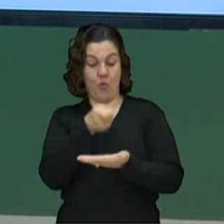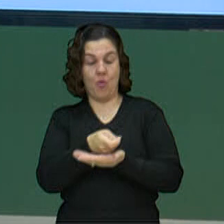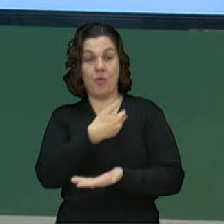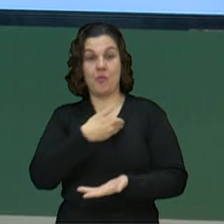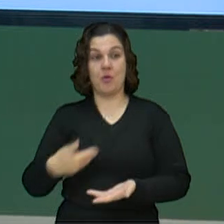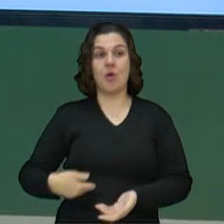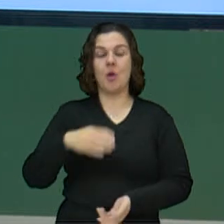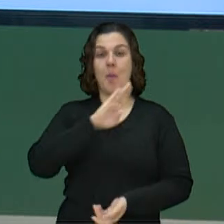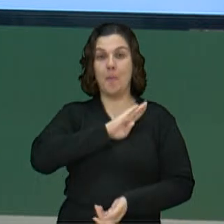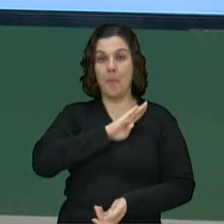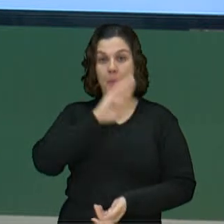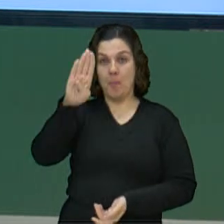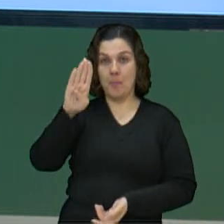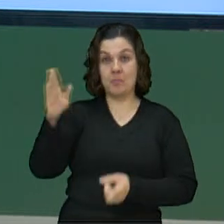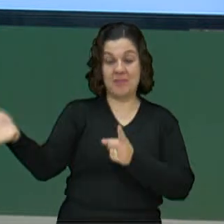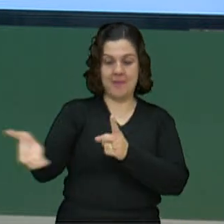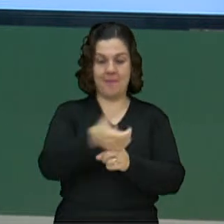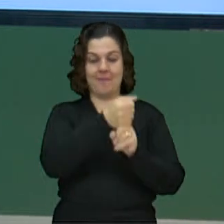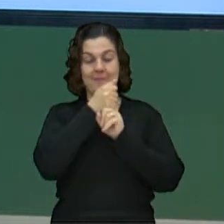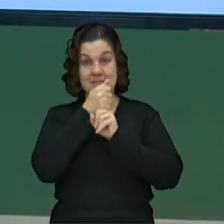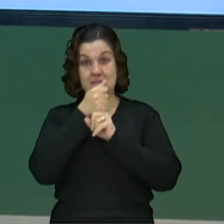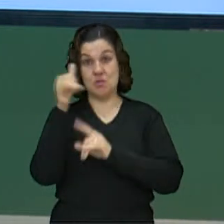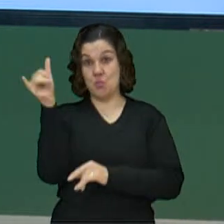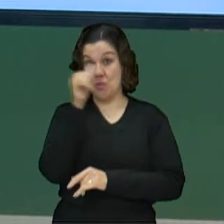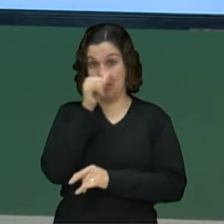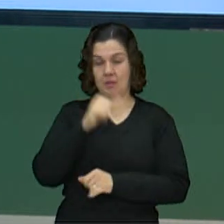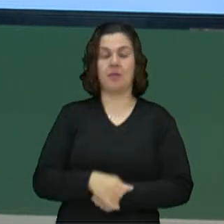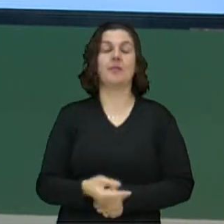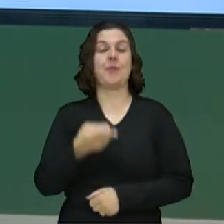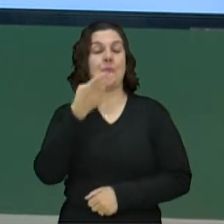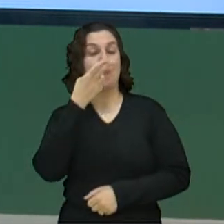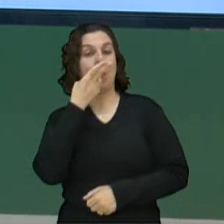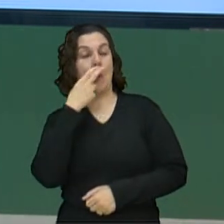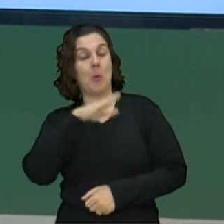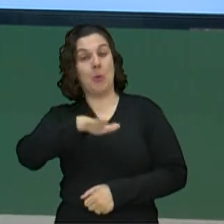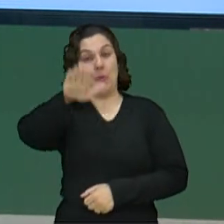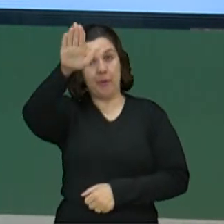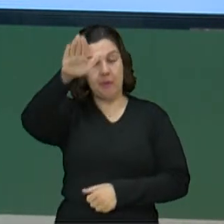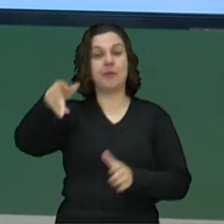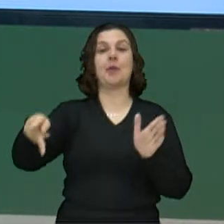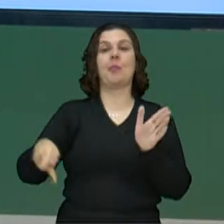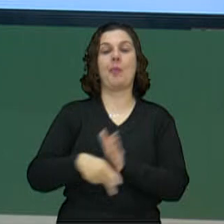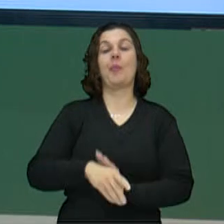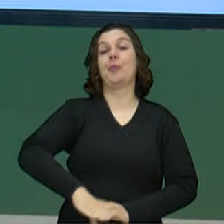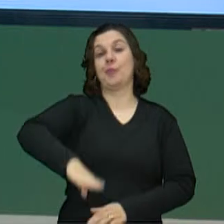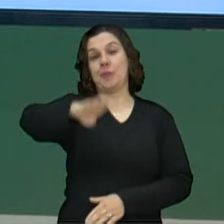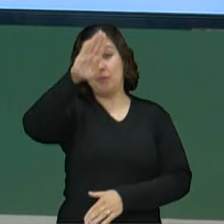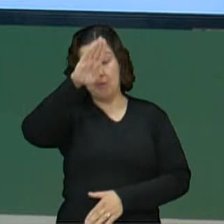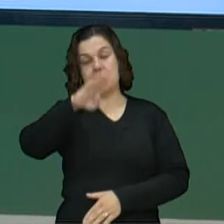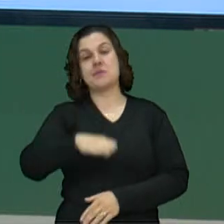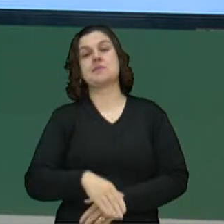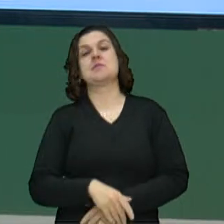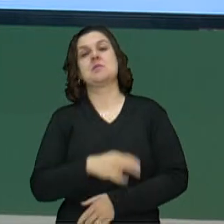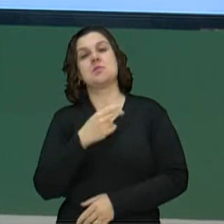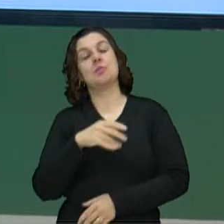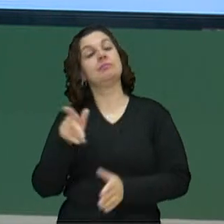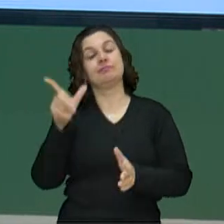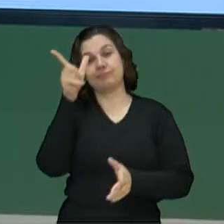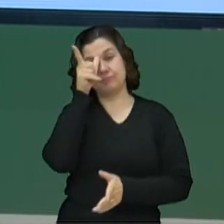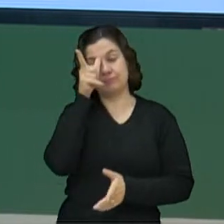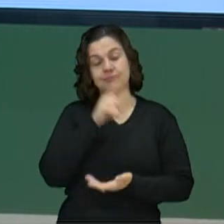O Mussolini, líder do fascismo na Itália, o Hitler, líder do nazismo na